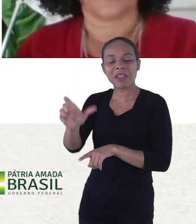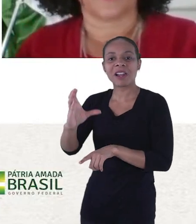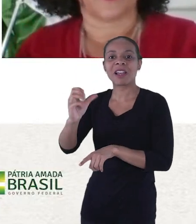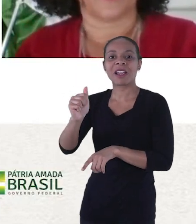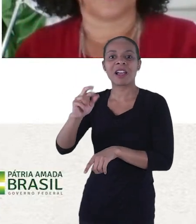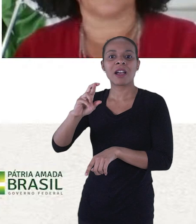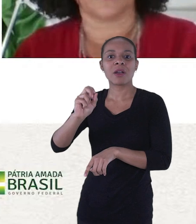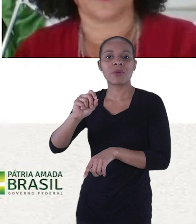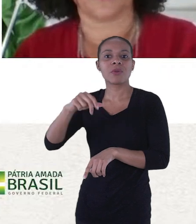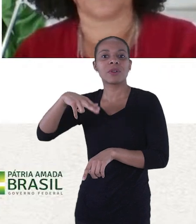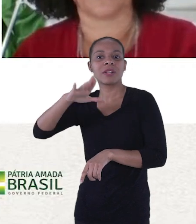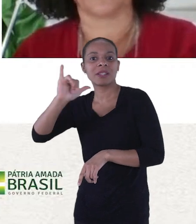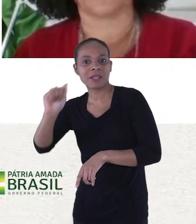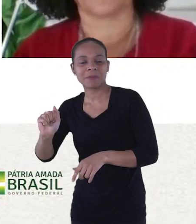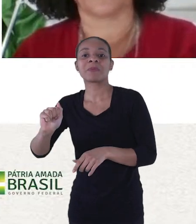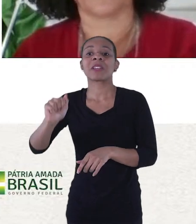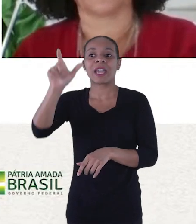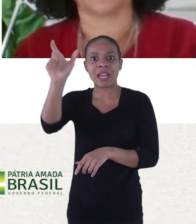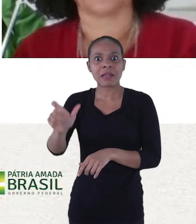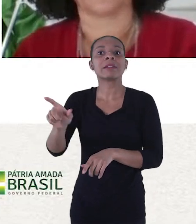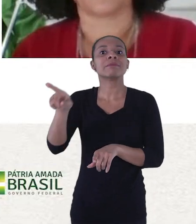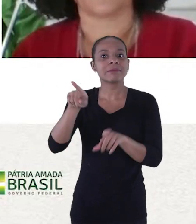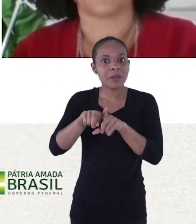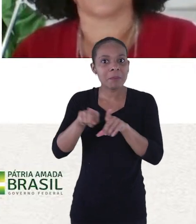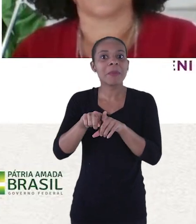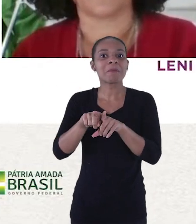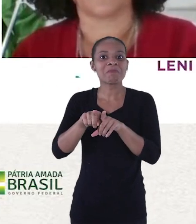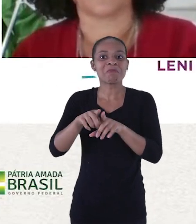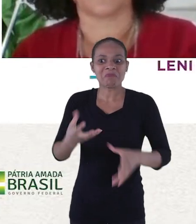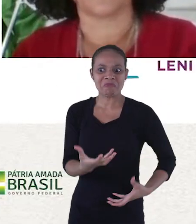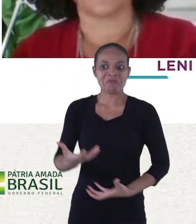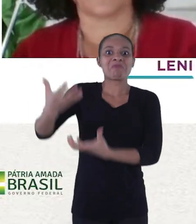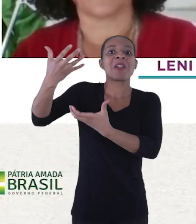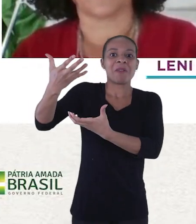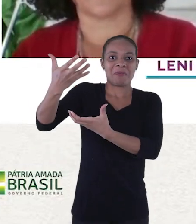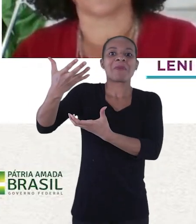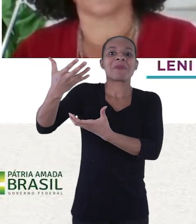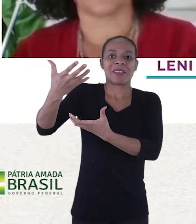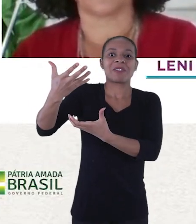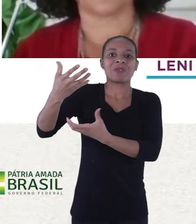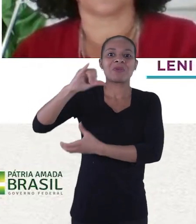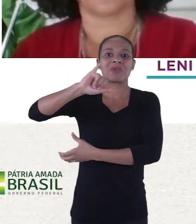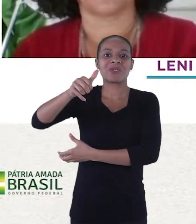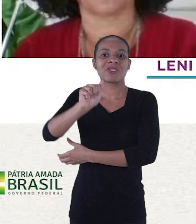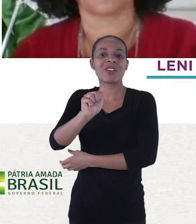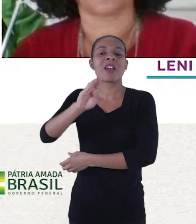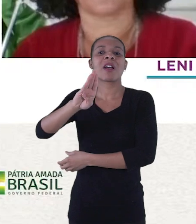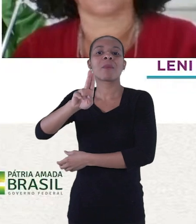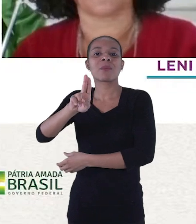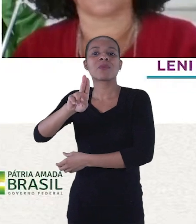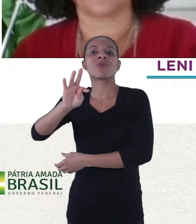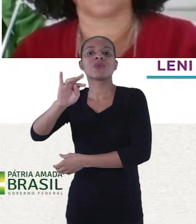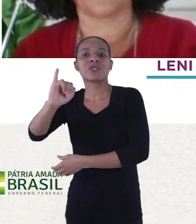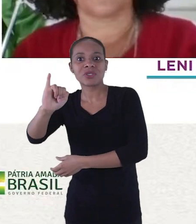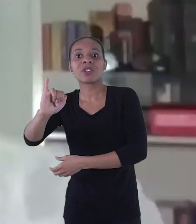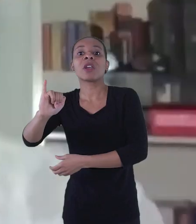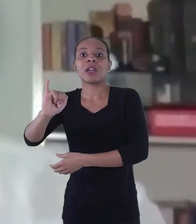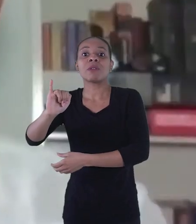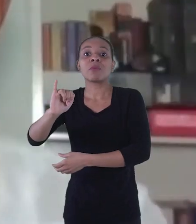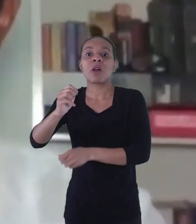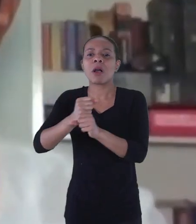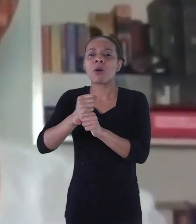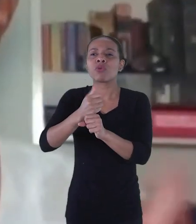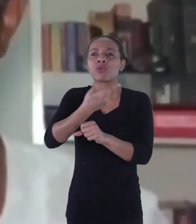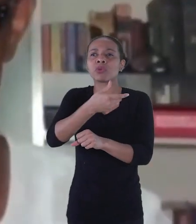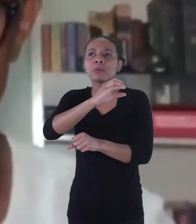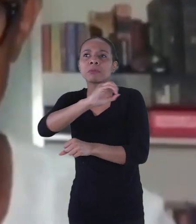Prêmio Jabuti em 2009. Ele ficou entre os 5 lá do Prêmio Jabuti. Assim, há um processo